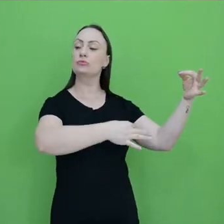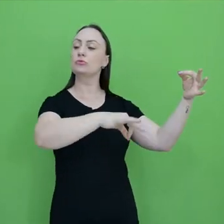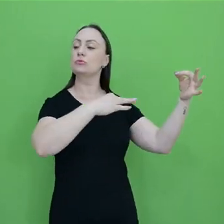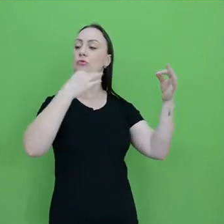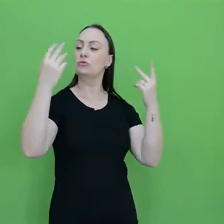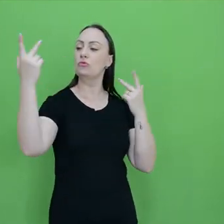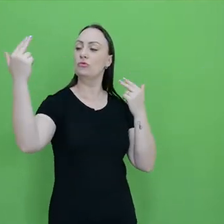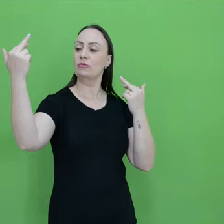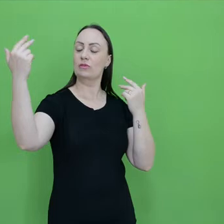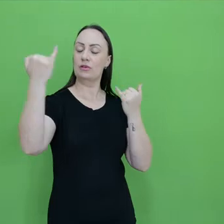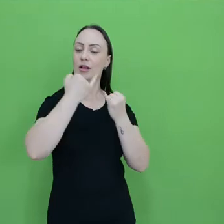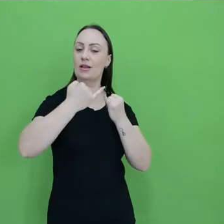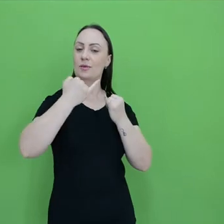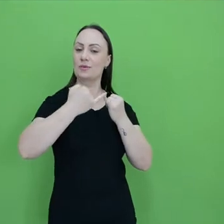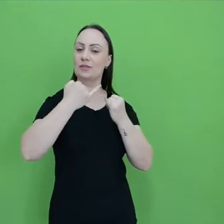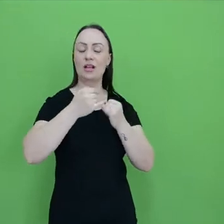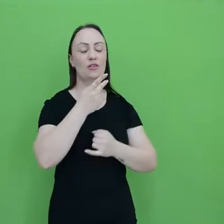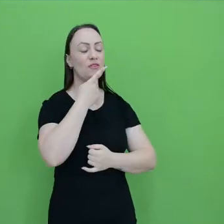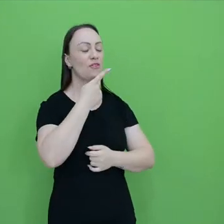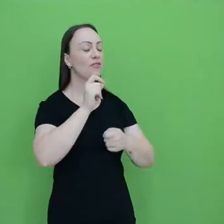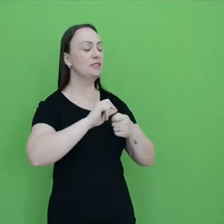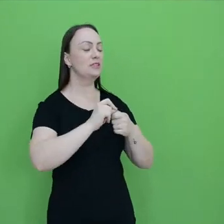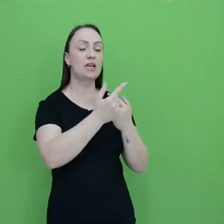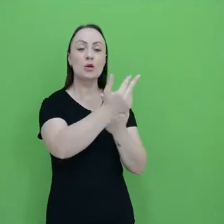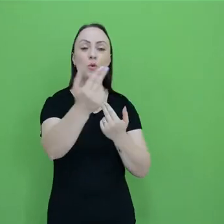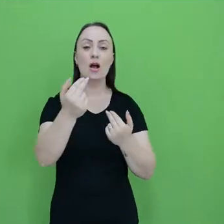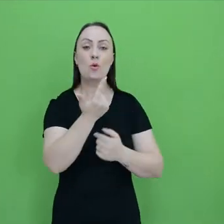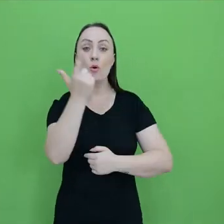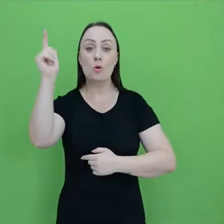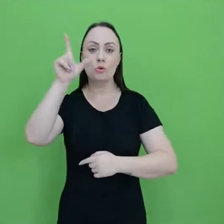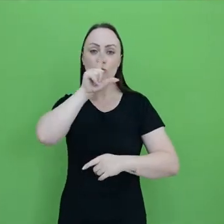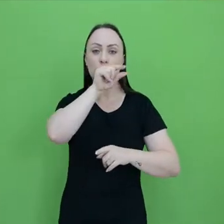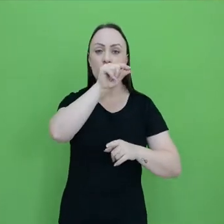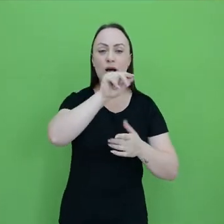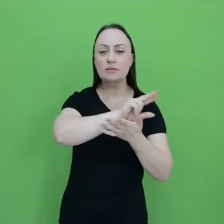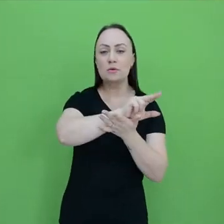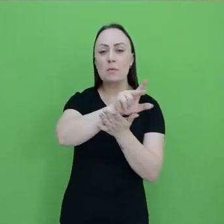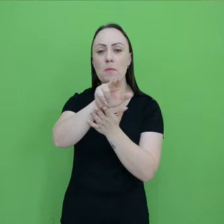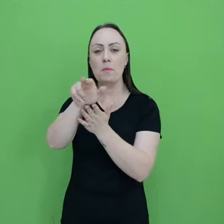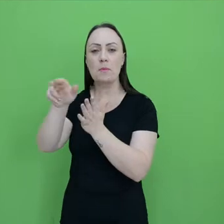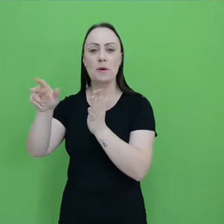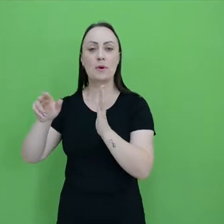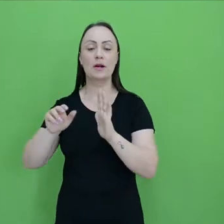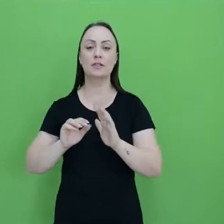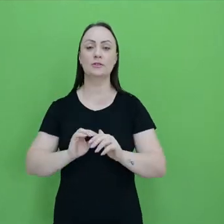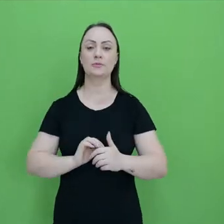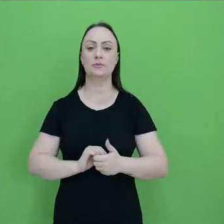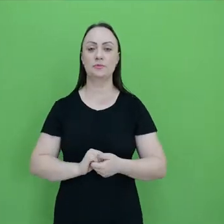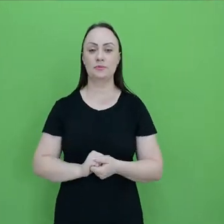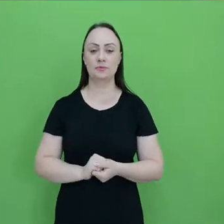seu canto reproduzia. O mesmo fazia com o sabiá, o curió e a